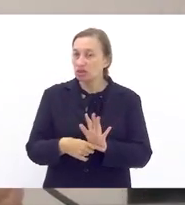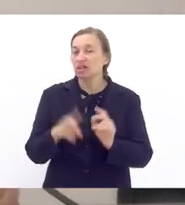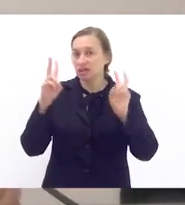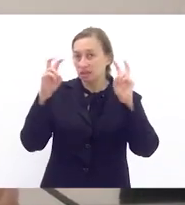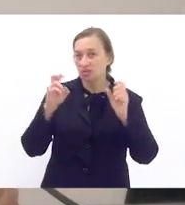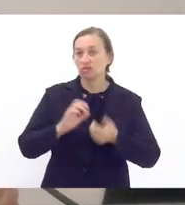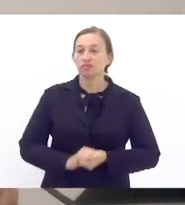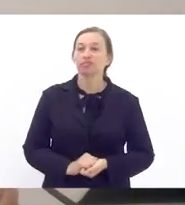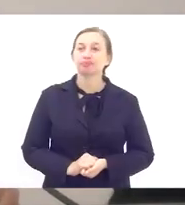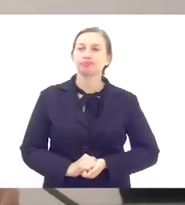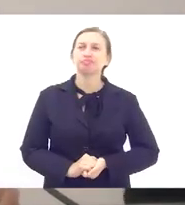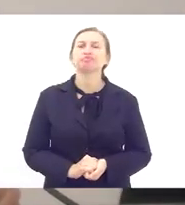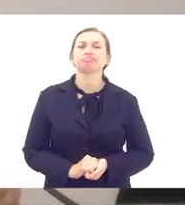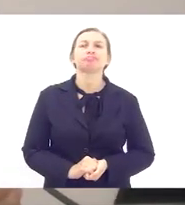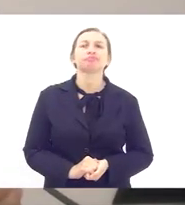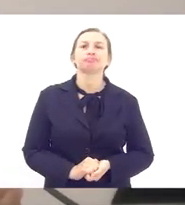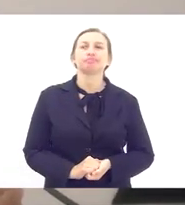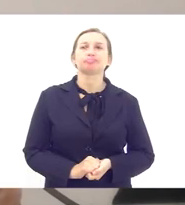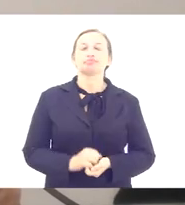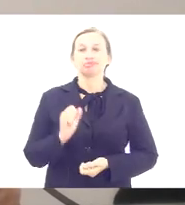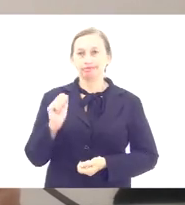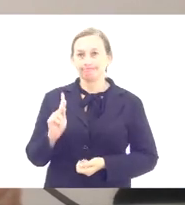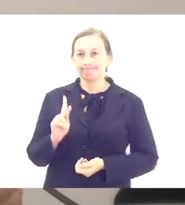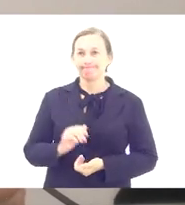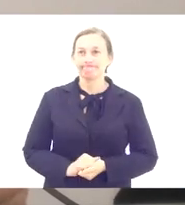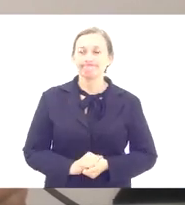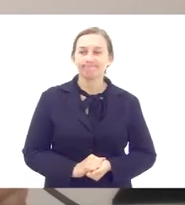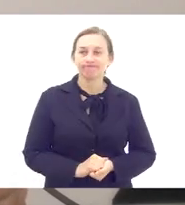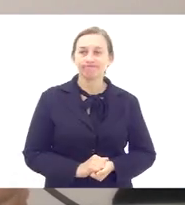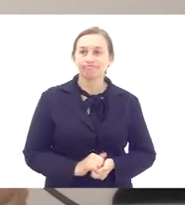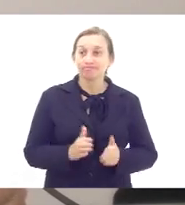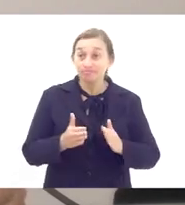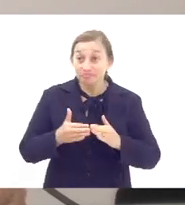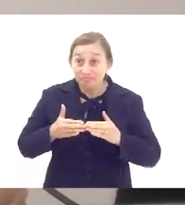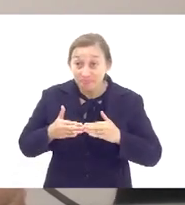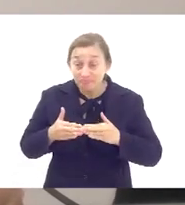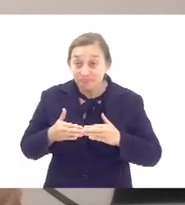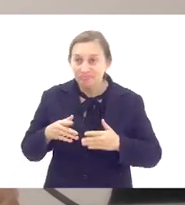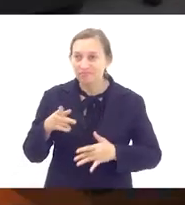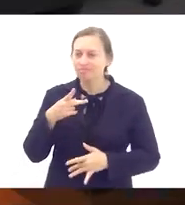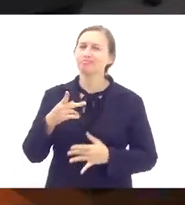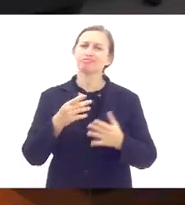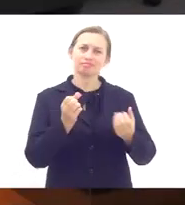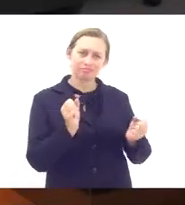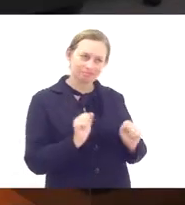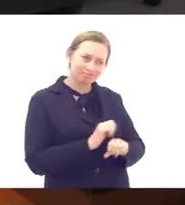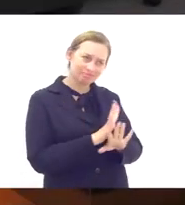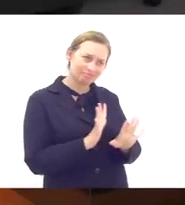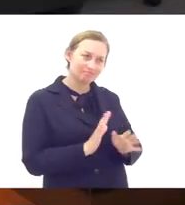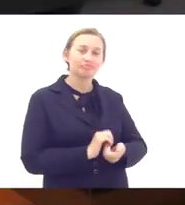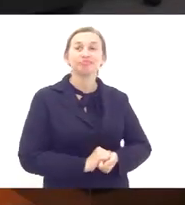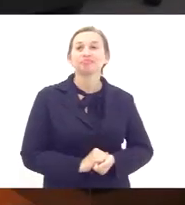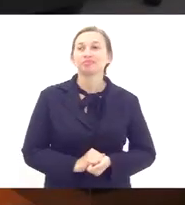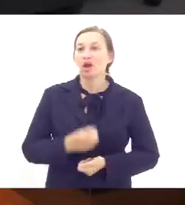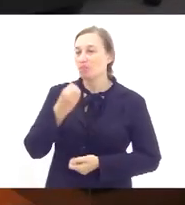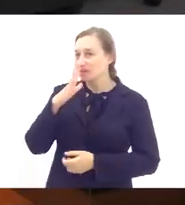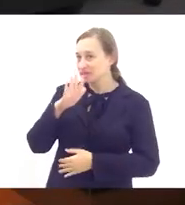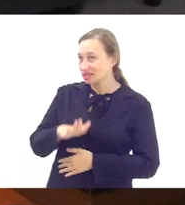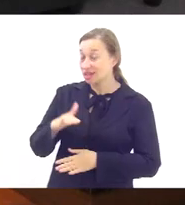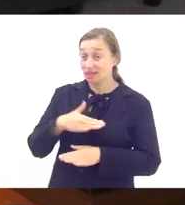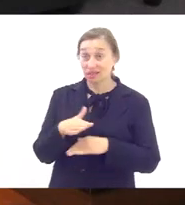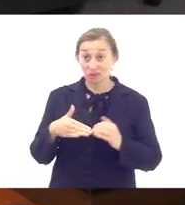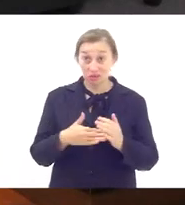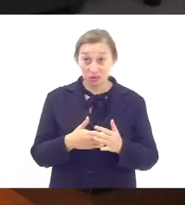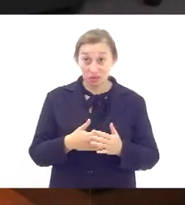situação. Ok? Senhora, me permite uma parte? Claro. Boa tarde a todos,